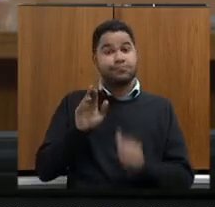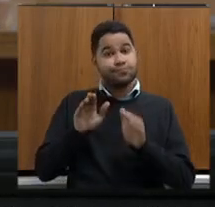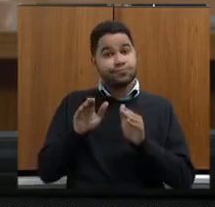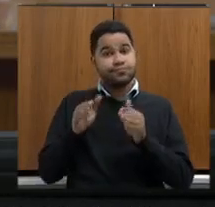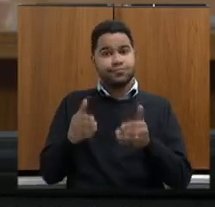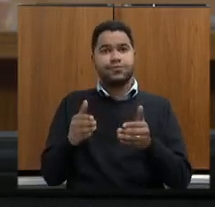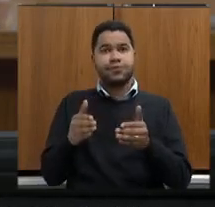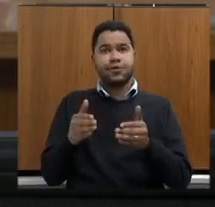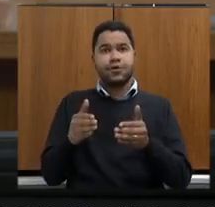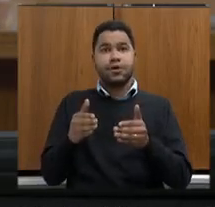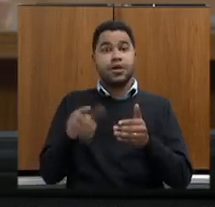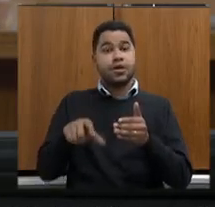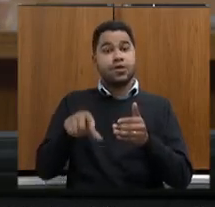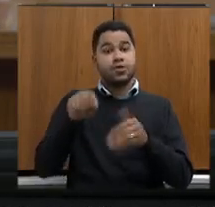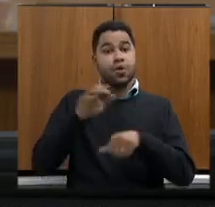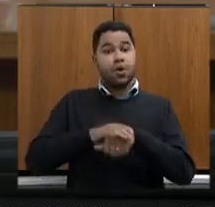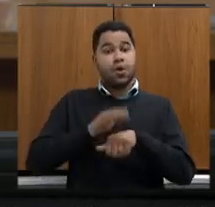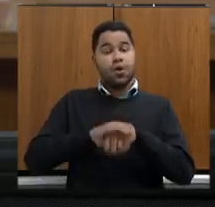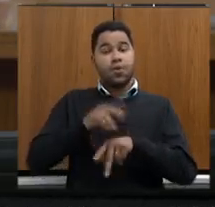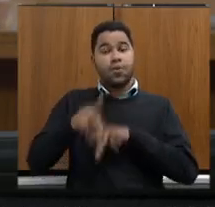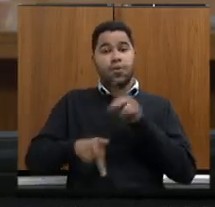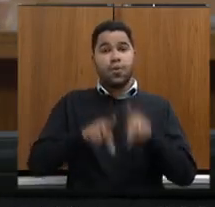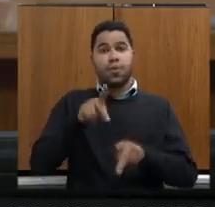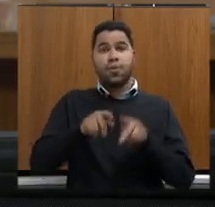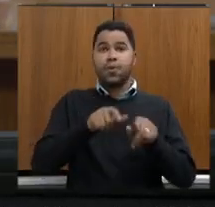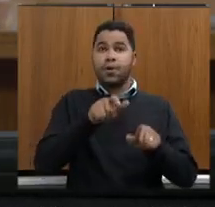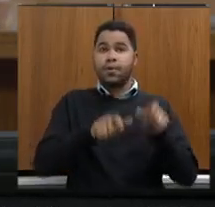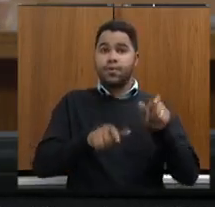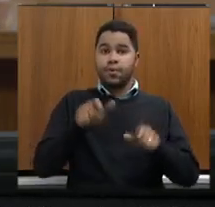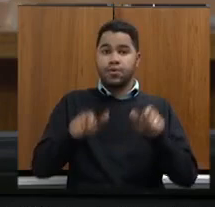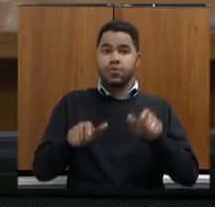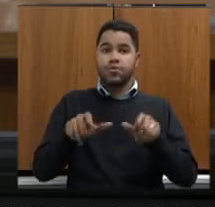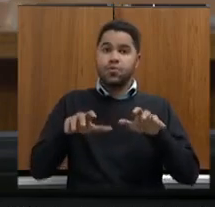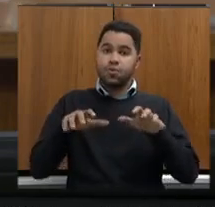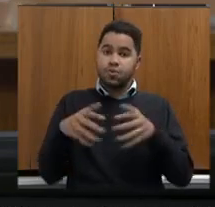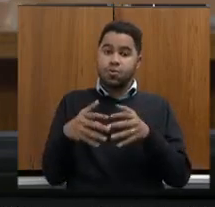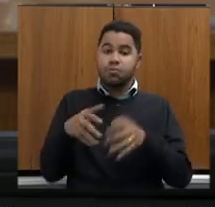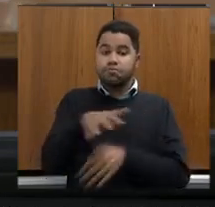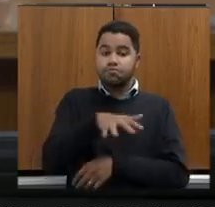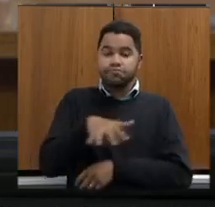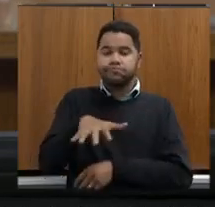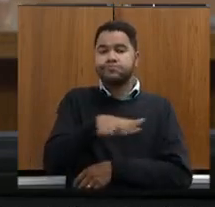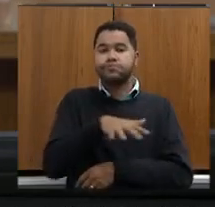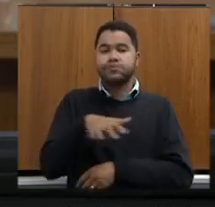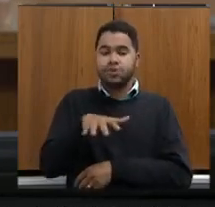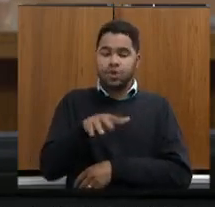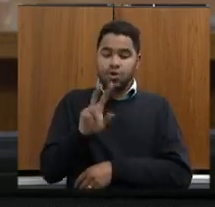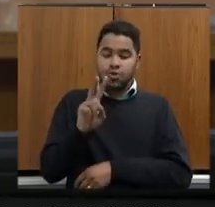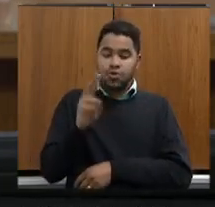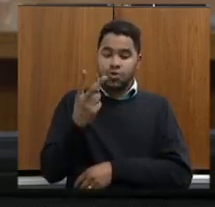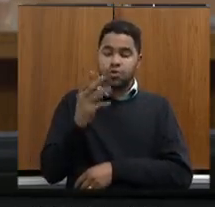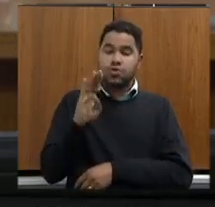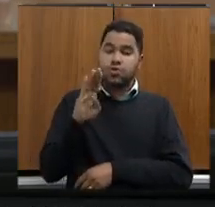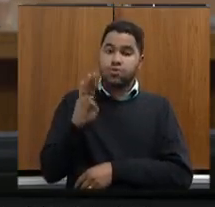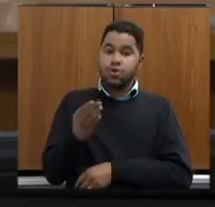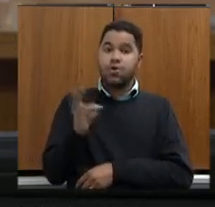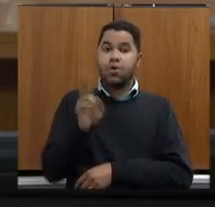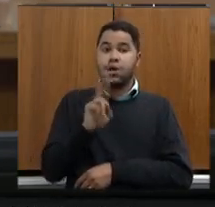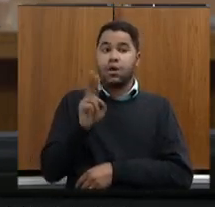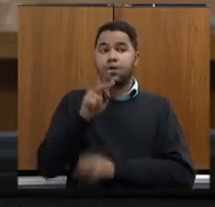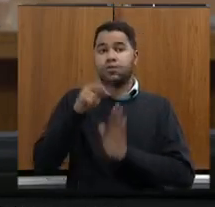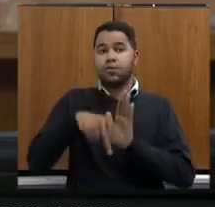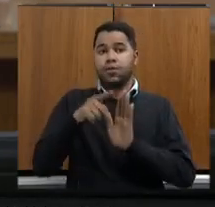destinados por escolha Popular as pessoas e comunidades que foram atingidas sendo Dois Bilhões de reais em